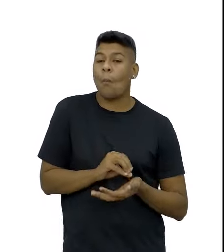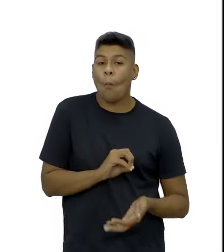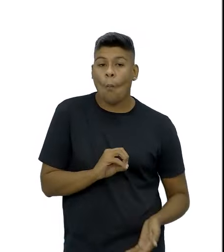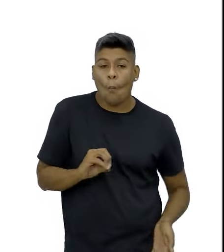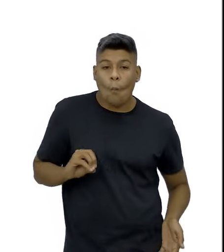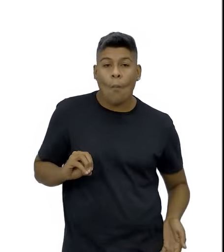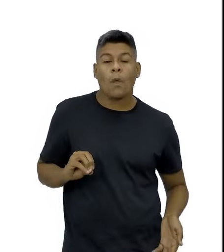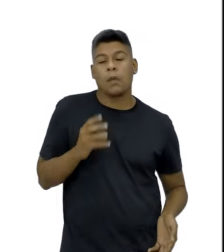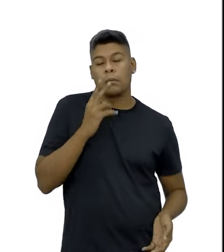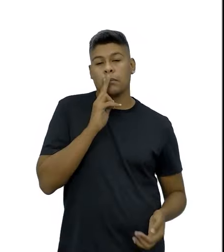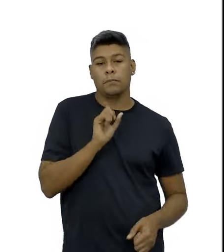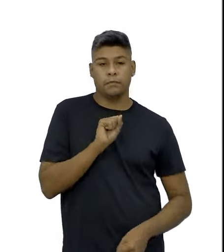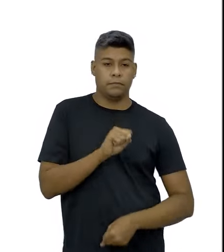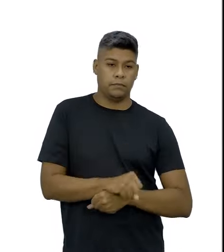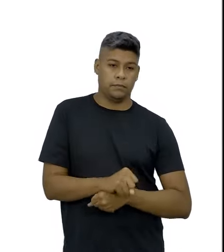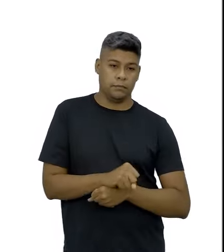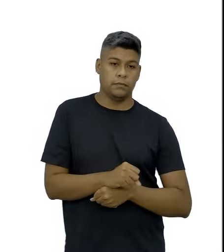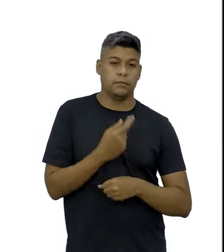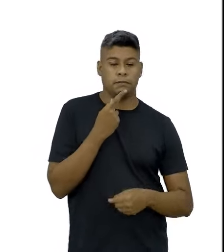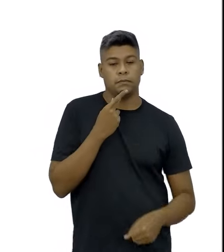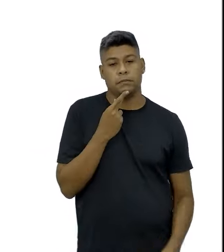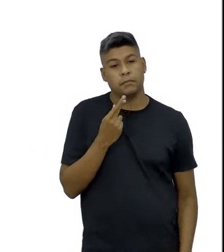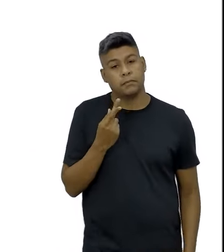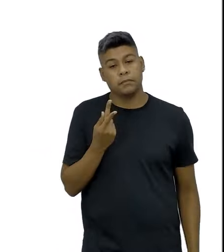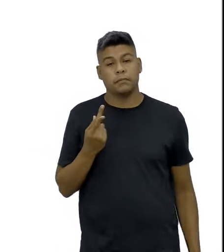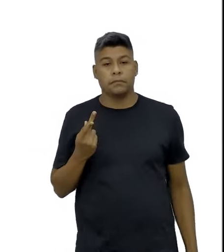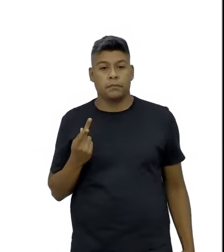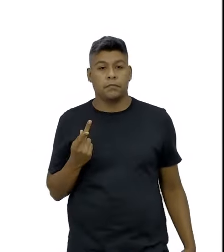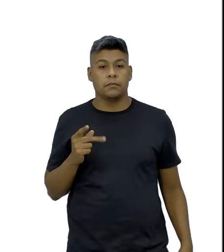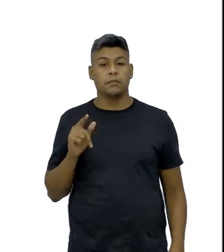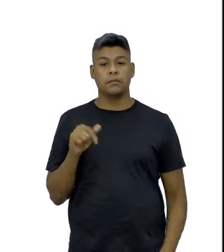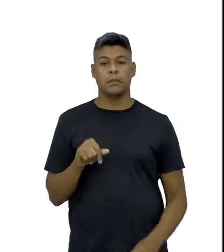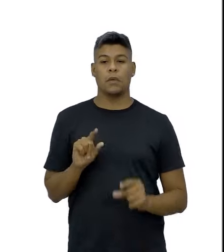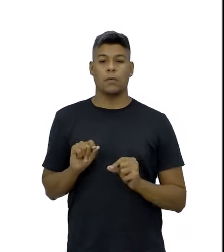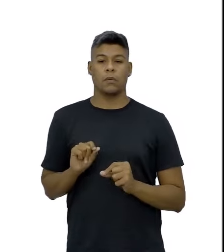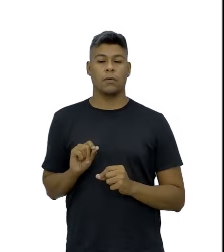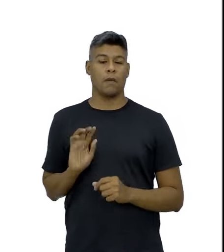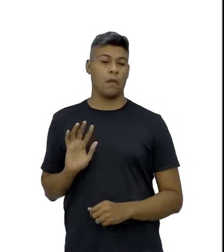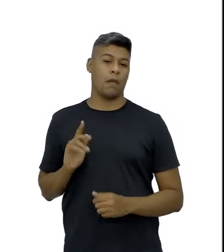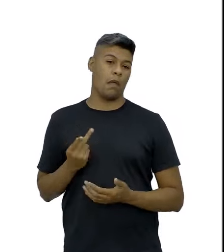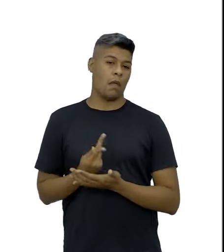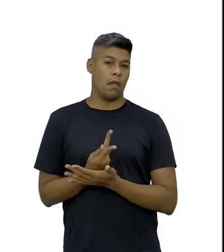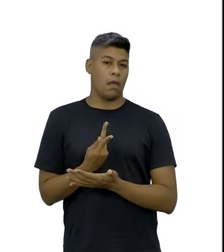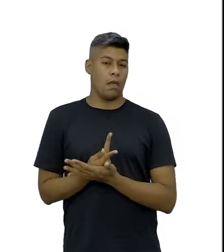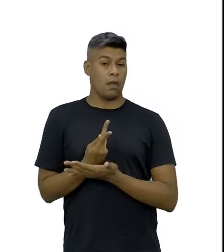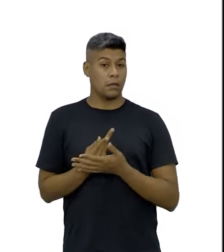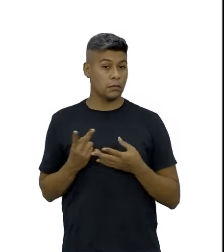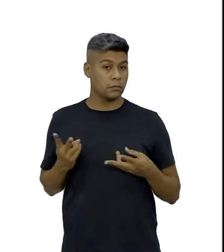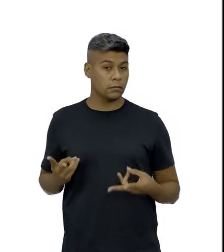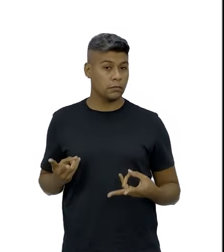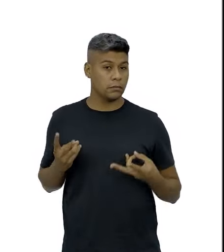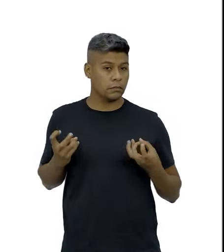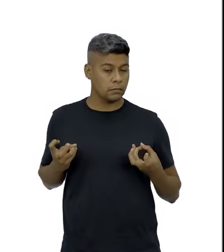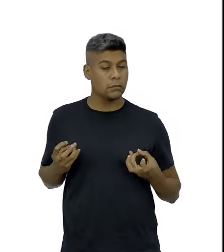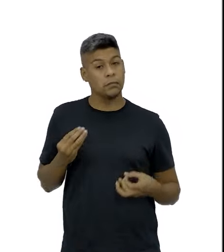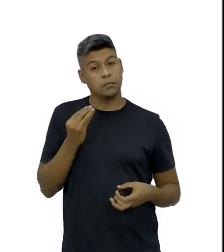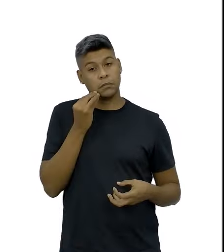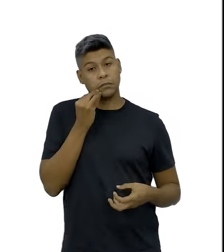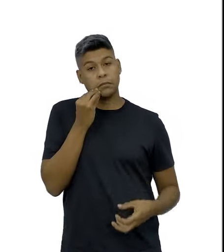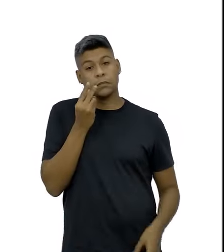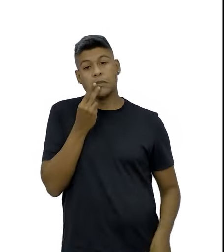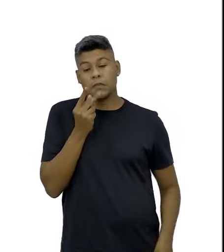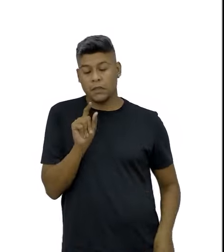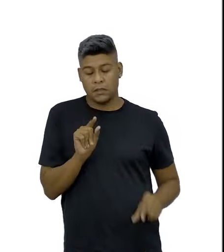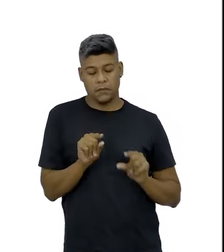correspondem a pausas da fala. Isso é absolutamente falso. E para percebê-lo, basta tentar falar